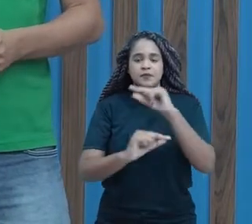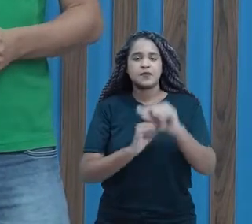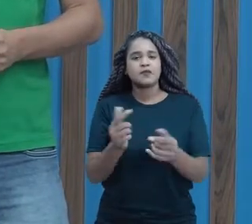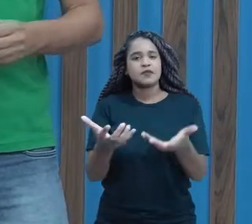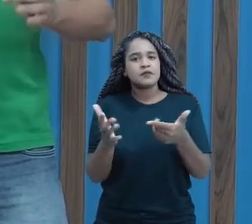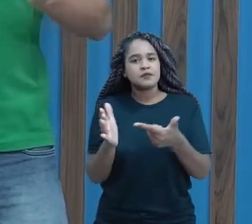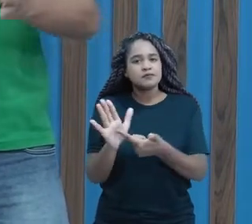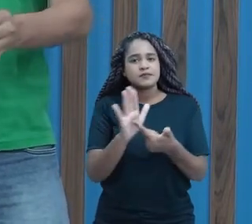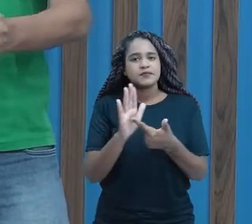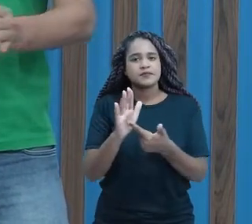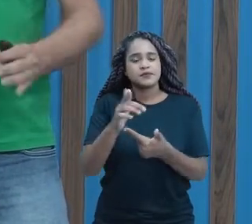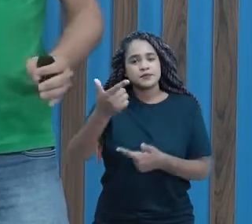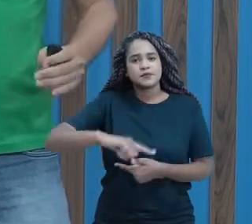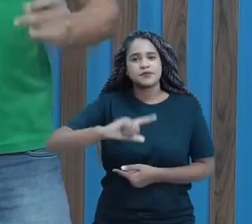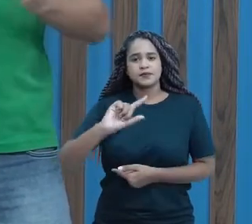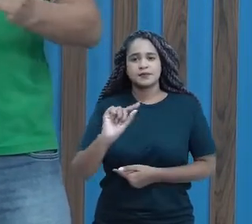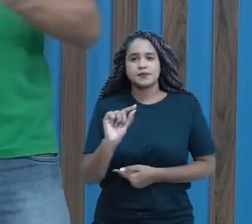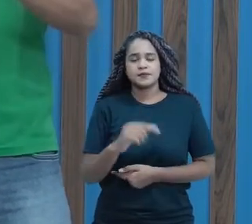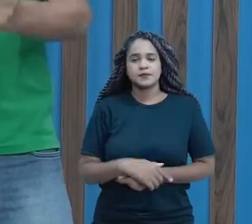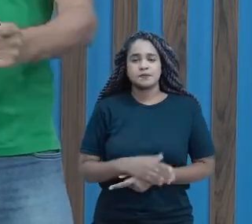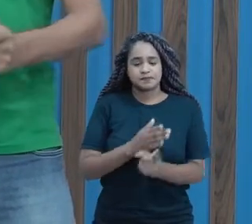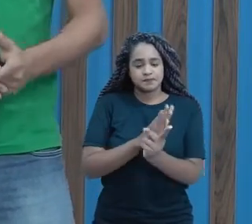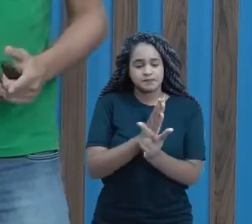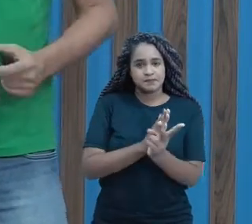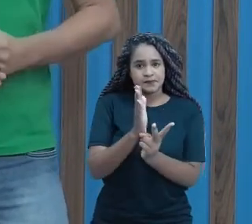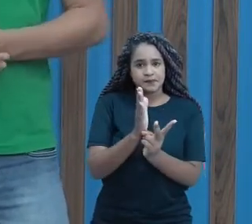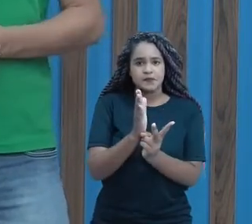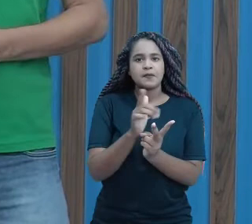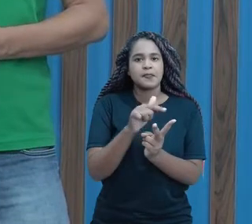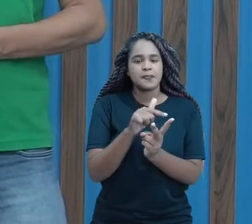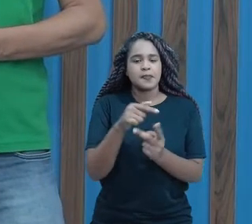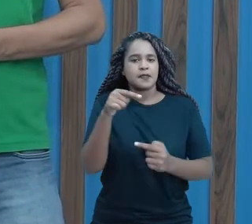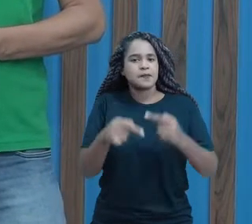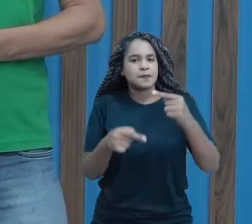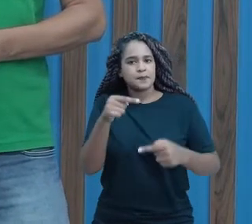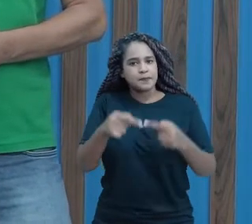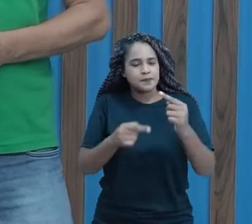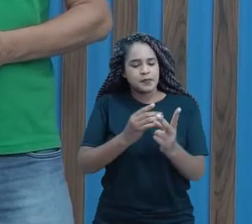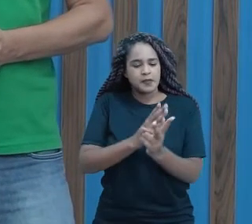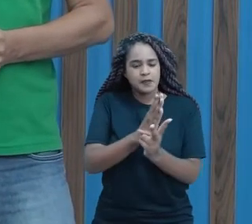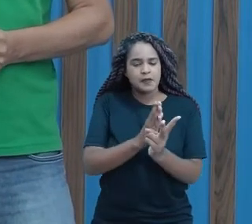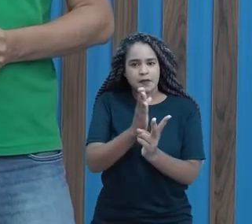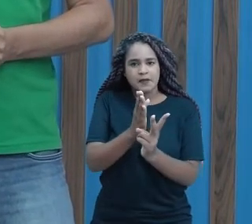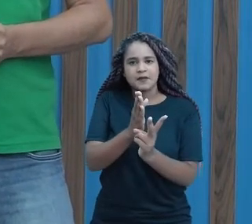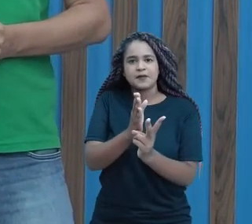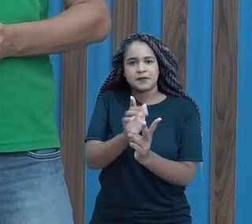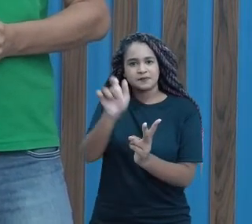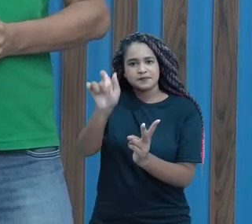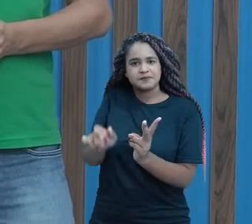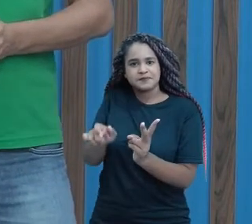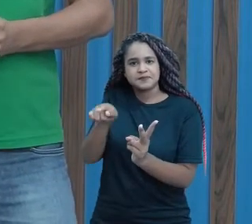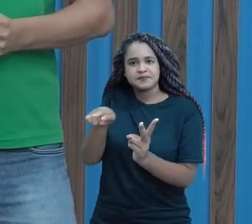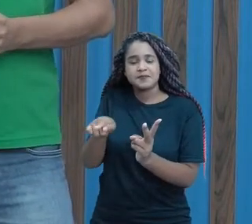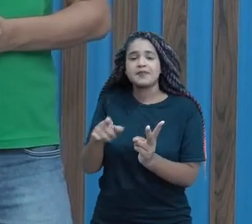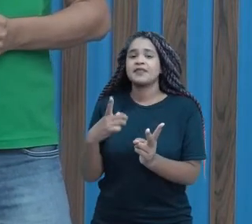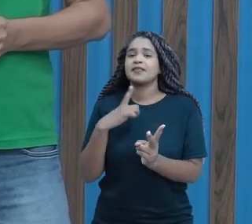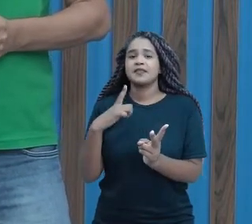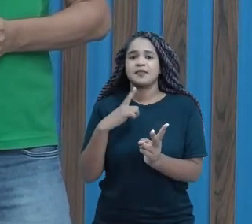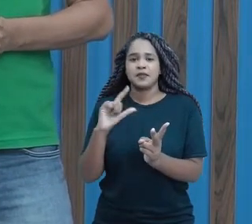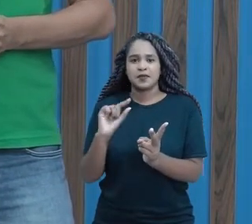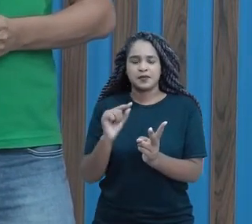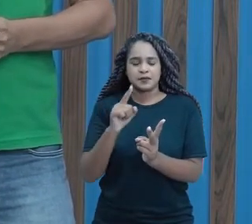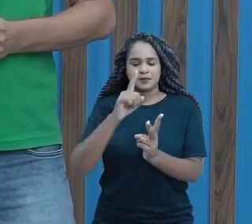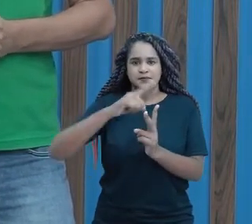retomar essa questão, foram dois caminhos, né? Duas políticas do Gorbachev, né? Então, um foi